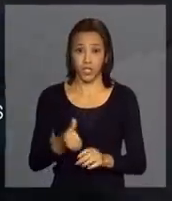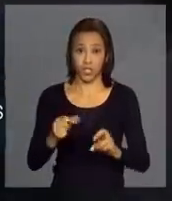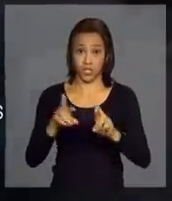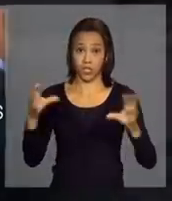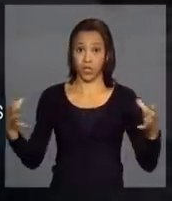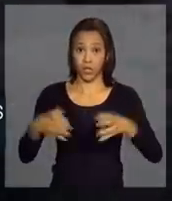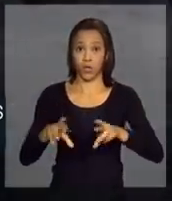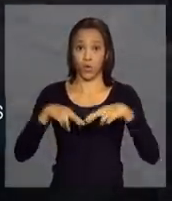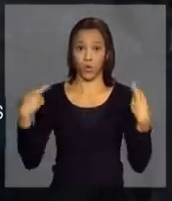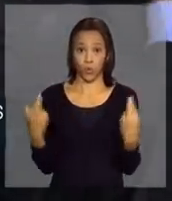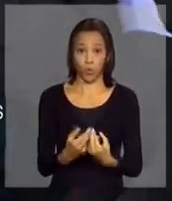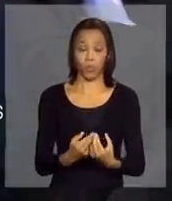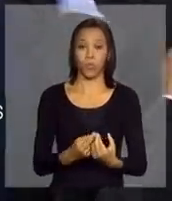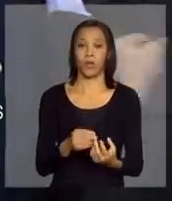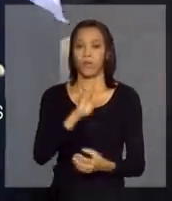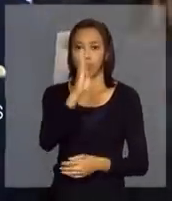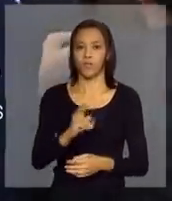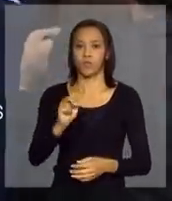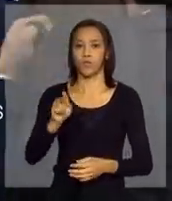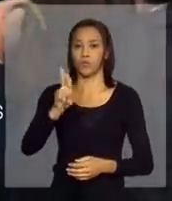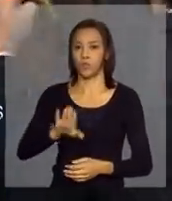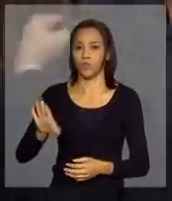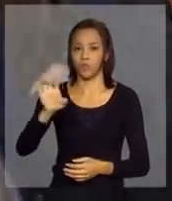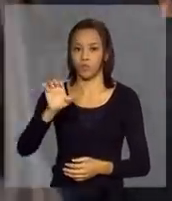Brasil-União Europeia.